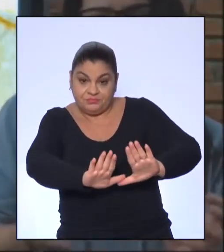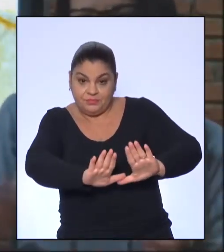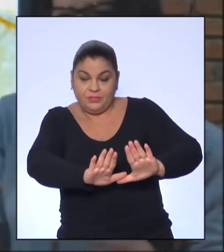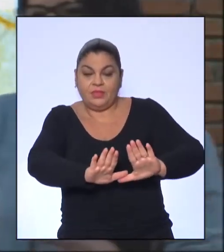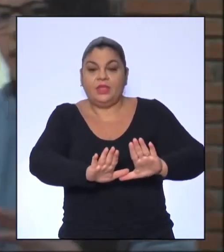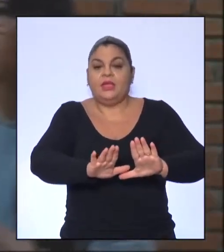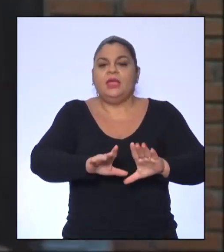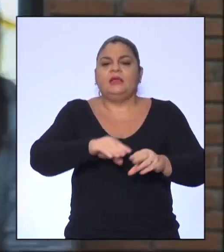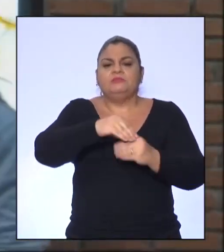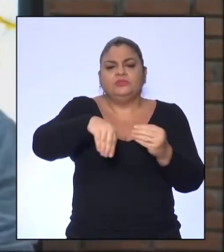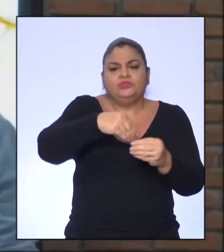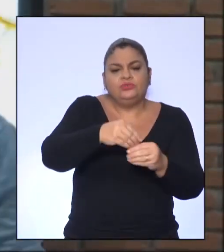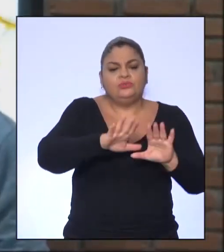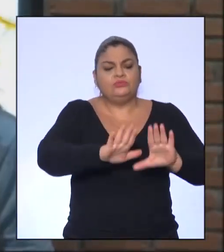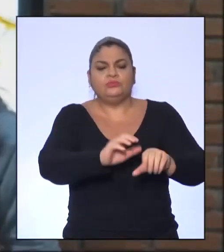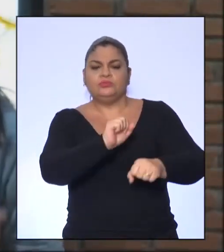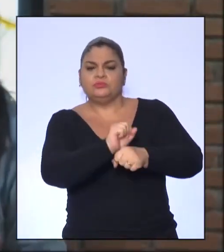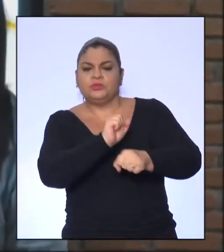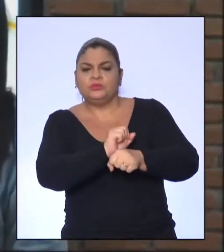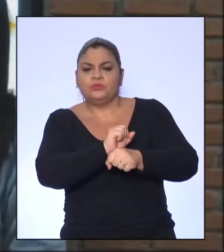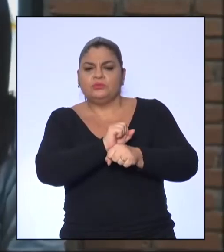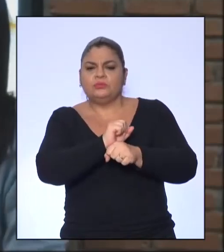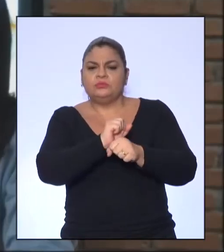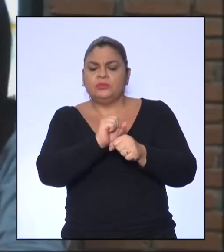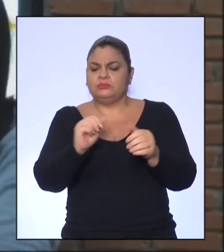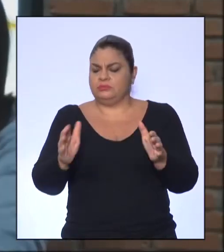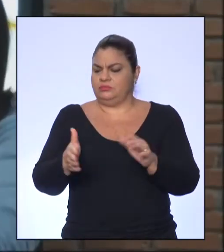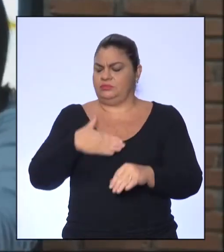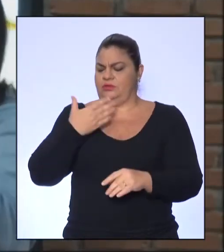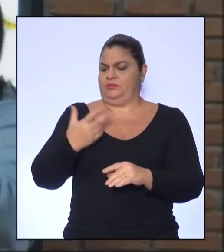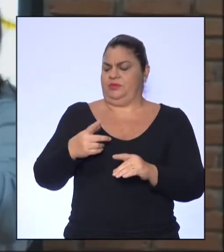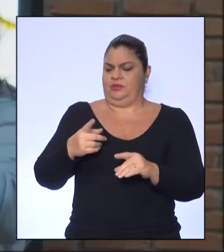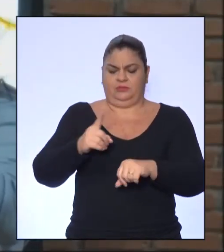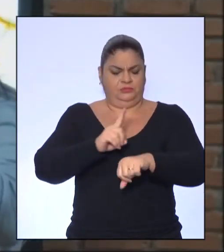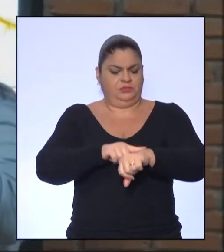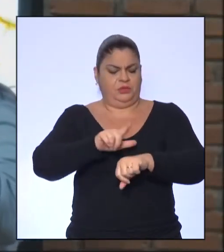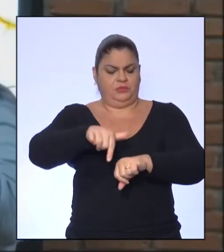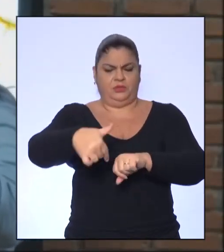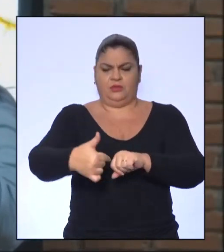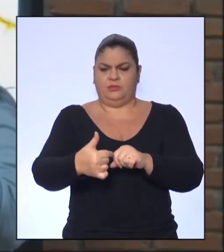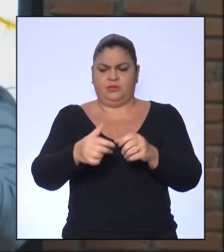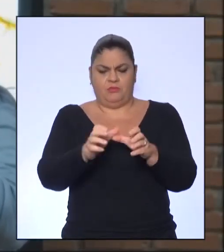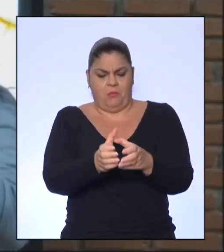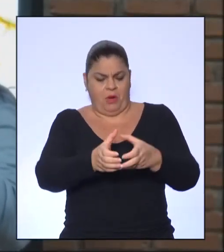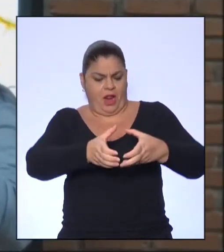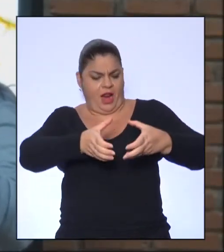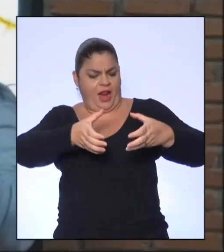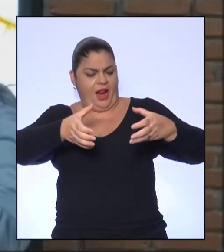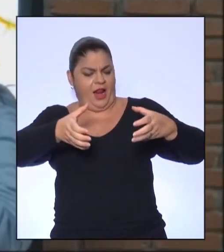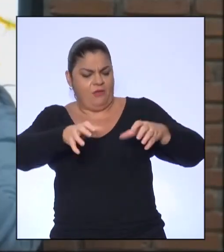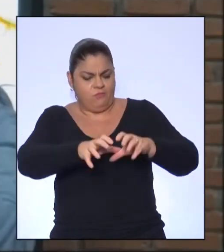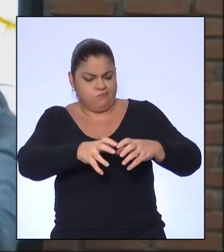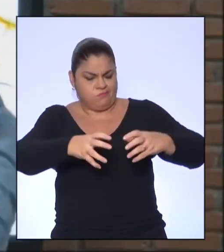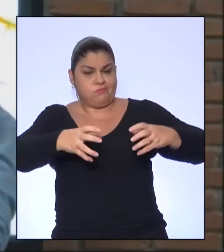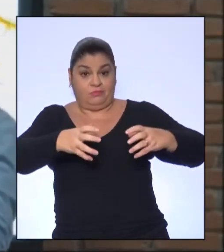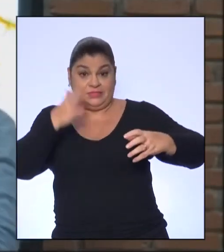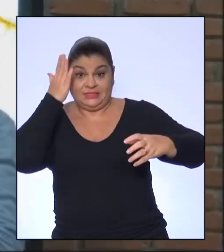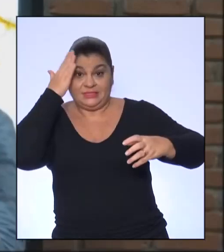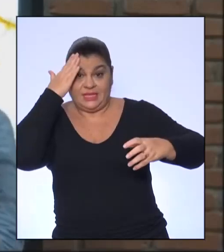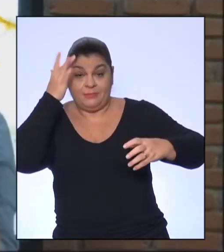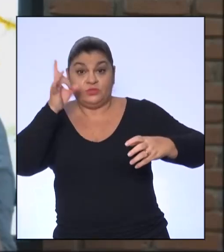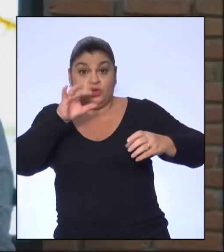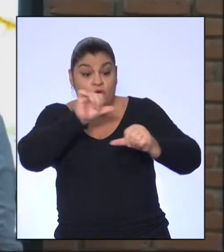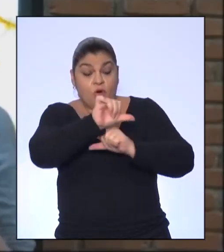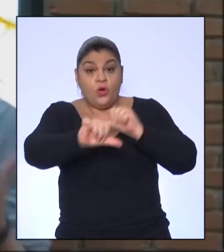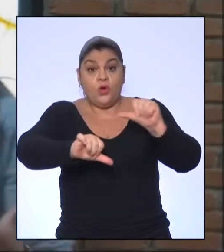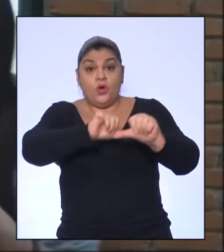uma mistura, deixou descansando. Aí, de repente, um tempinho depois, lá, grandona aquela massa. Só de ter